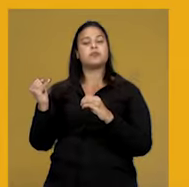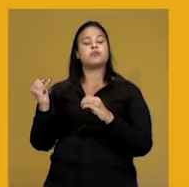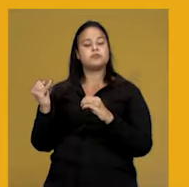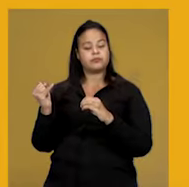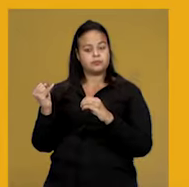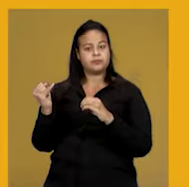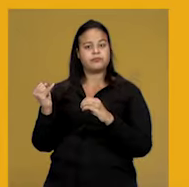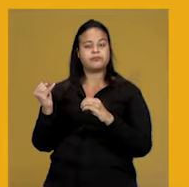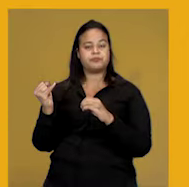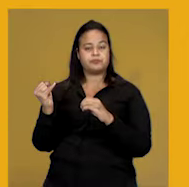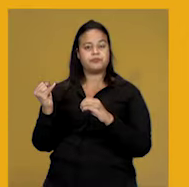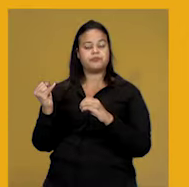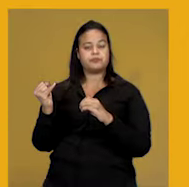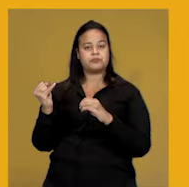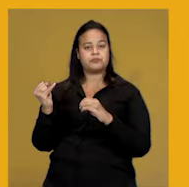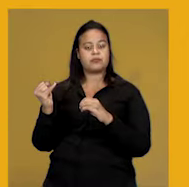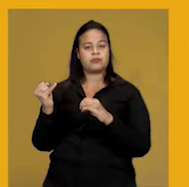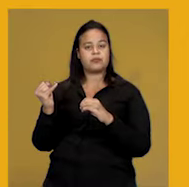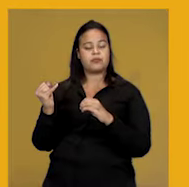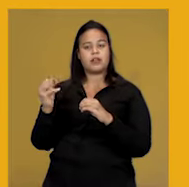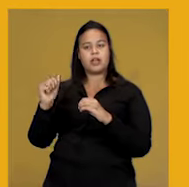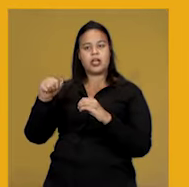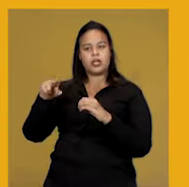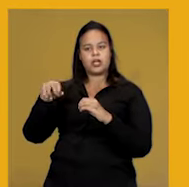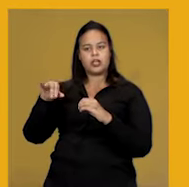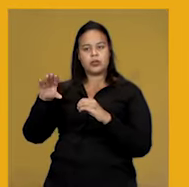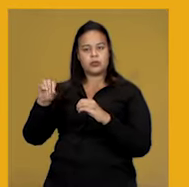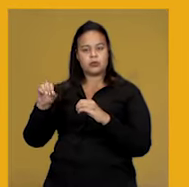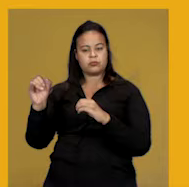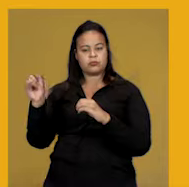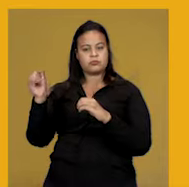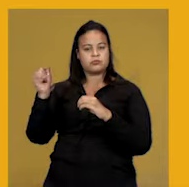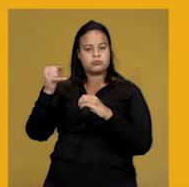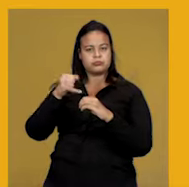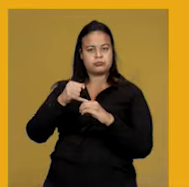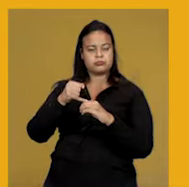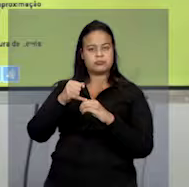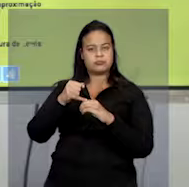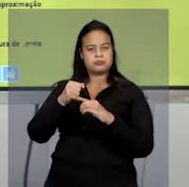ânion. Então perceba, eles também vão